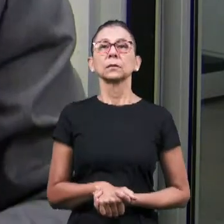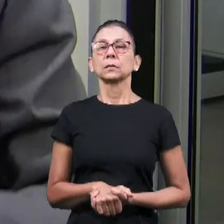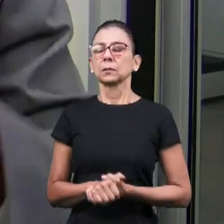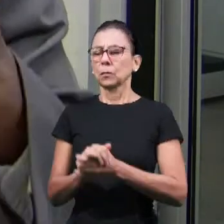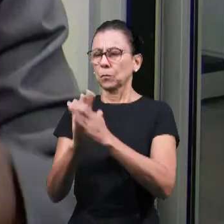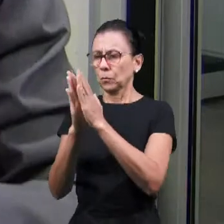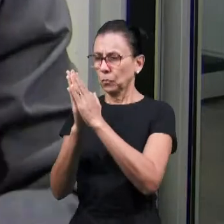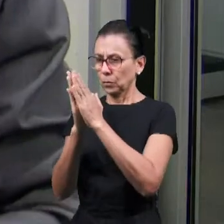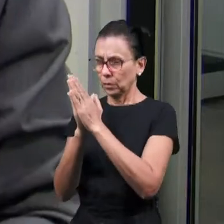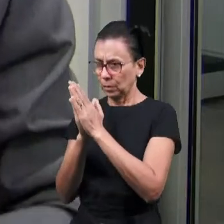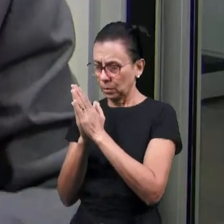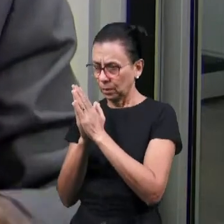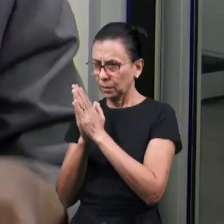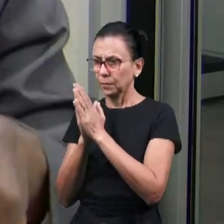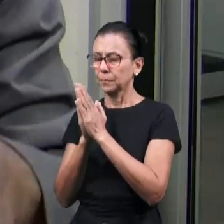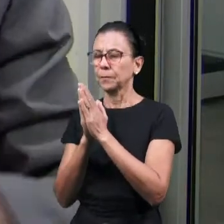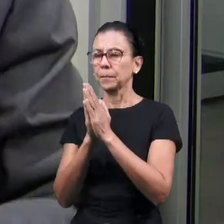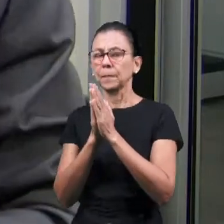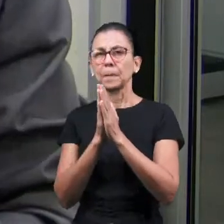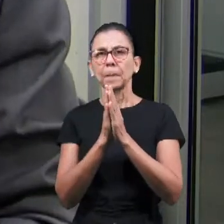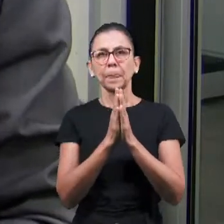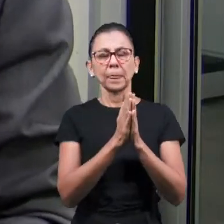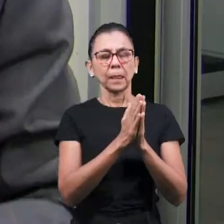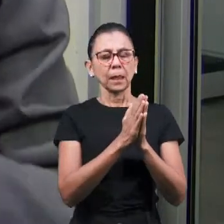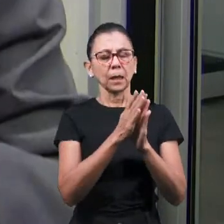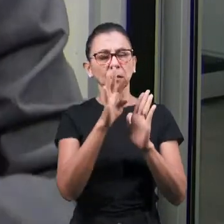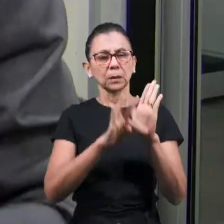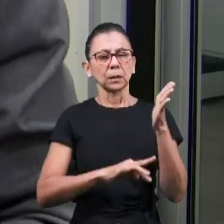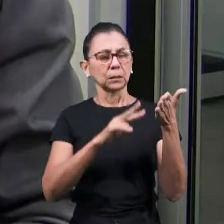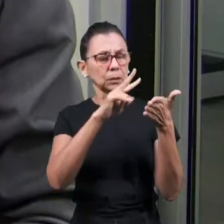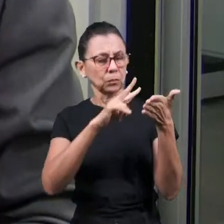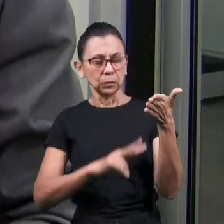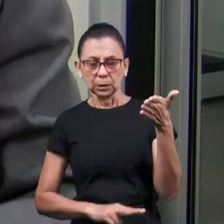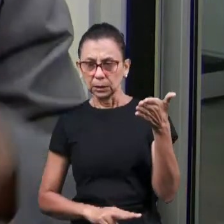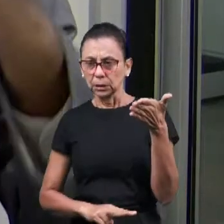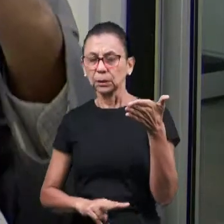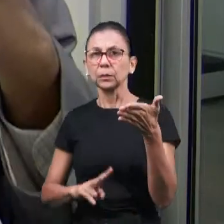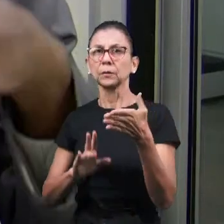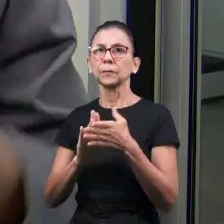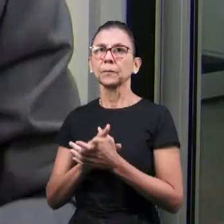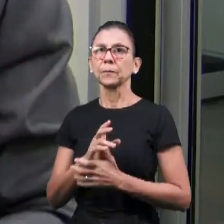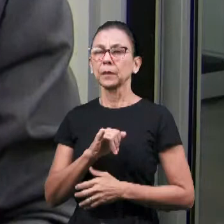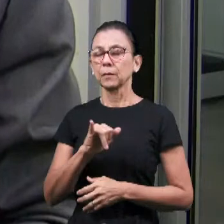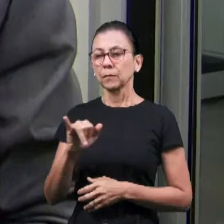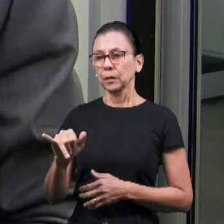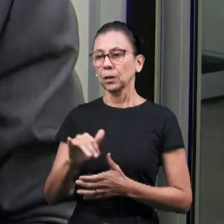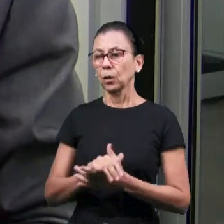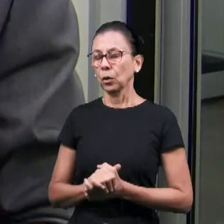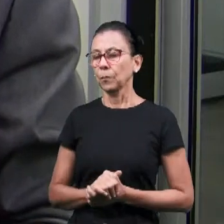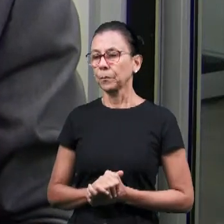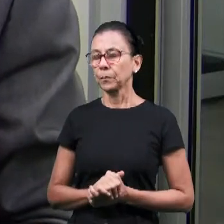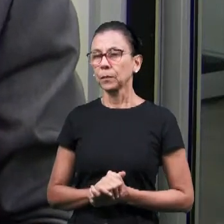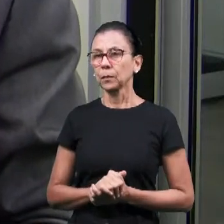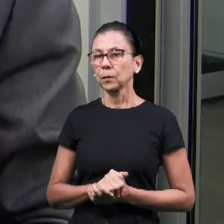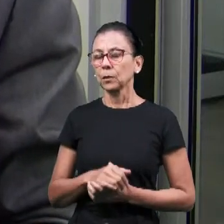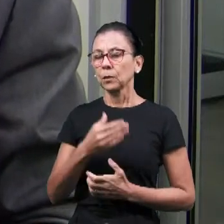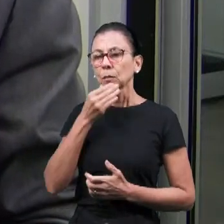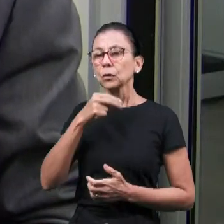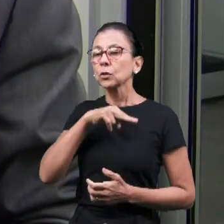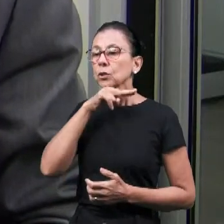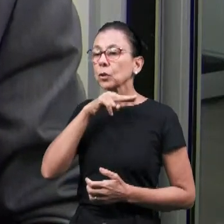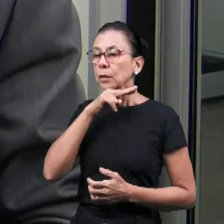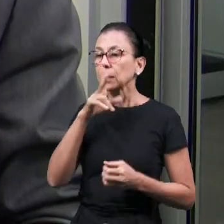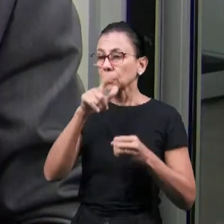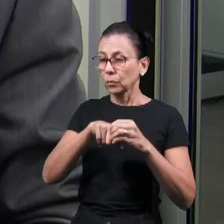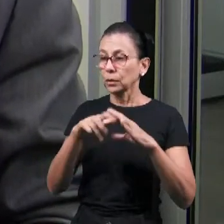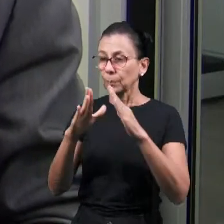por ela, li o texto, abri a palavra, deu esse texto. Eu li, aí eu falei com ela: quando ele chegar em casa, a senhora me liga de volta. Aí daqui a pouquinho tocou